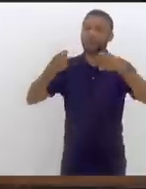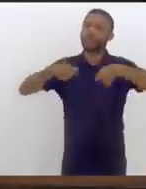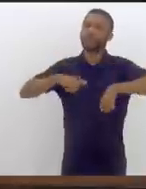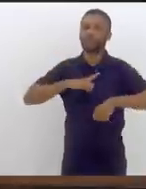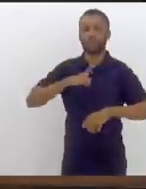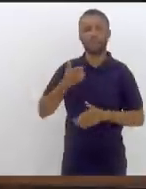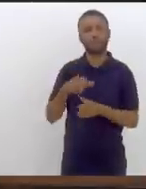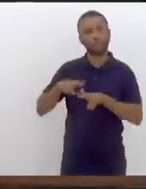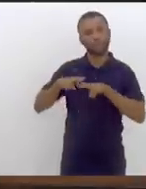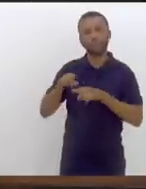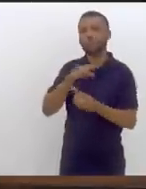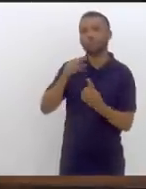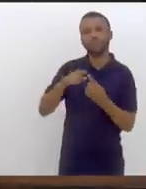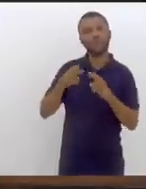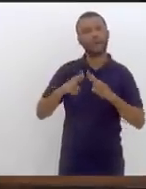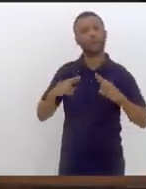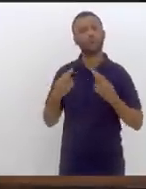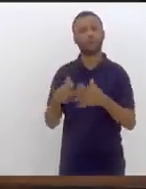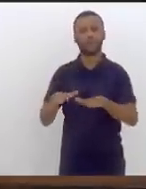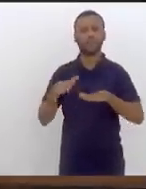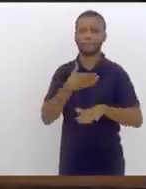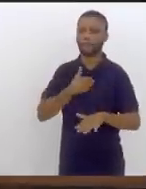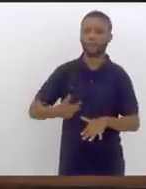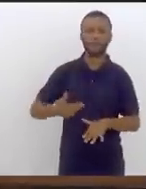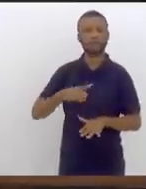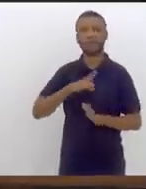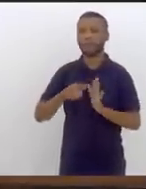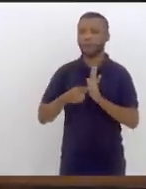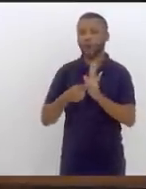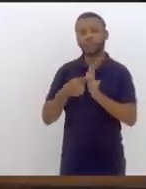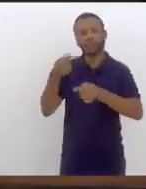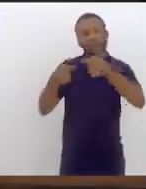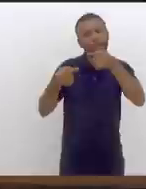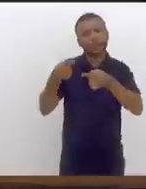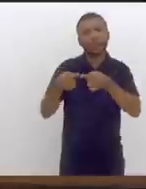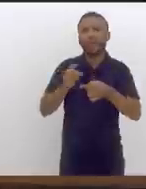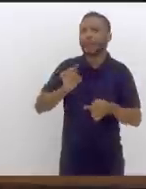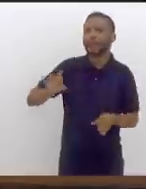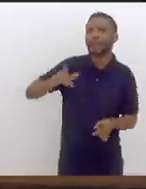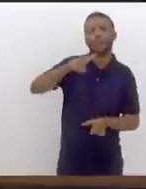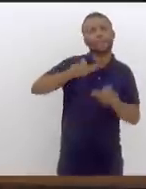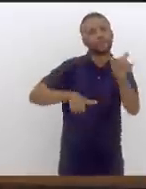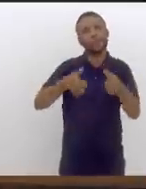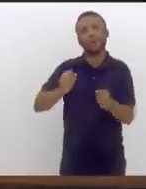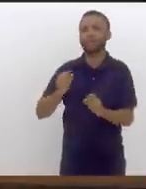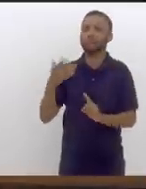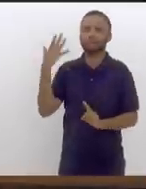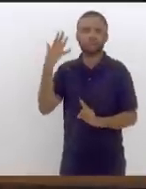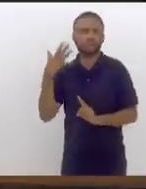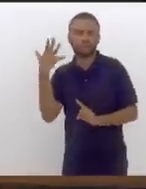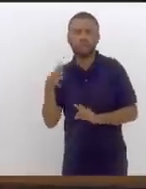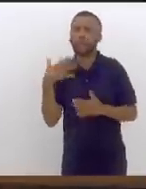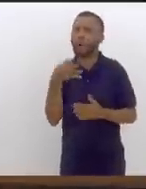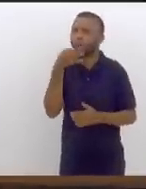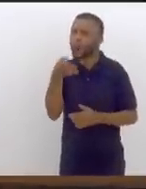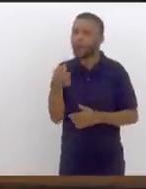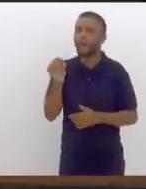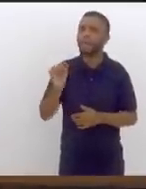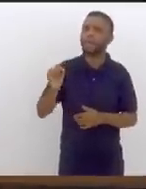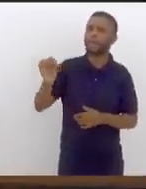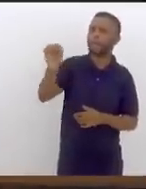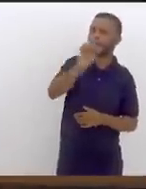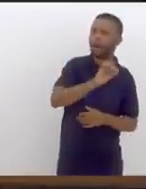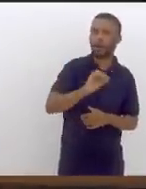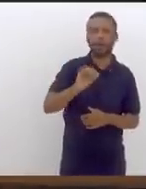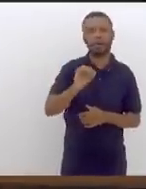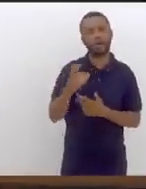isso são as audiências públicas que venham para que Tragam aqui para que possamos debater para que cada pessoa possa falar o que ele acha de acordo com a lei como foi feito